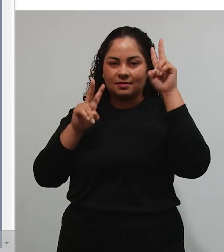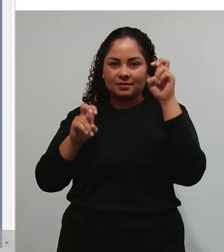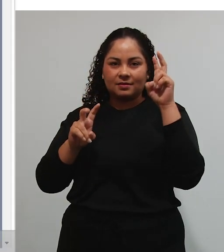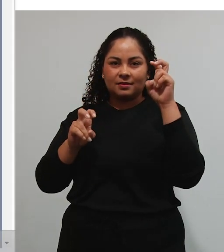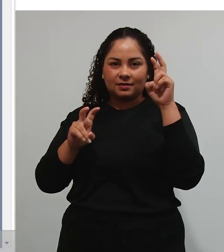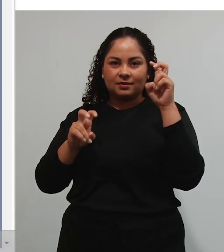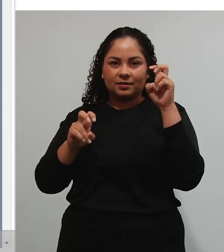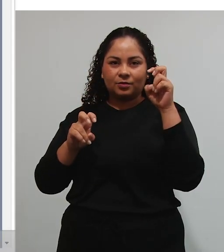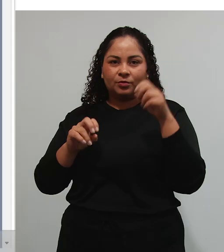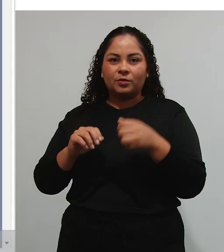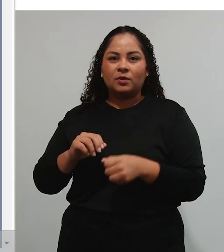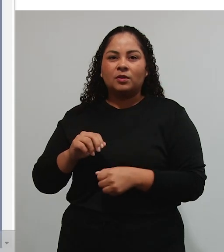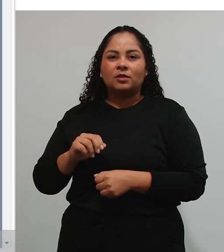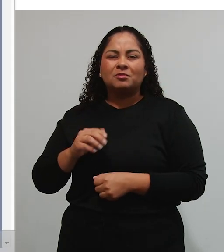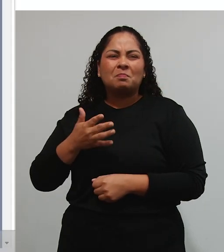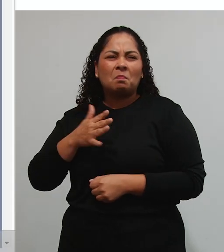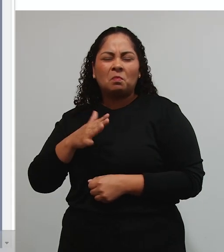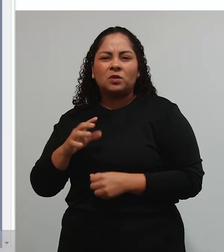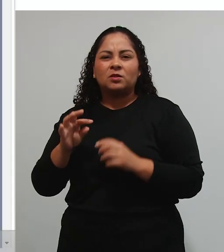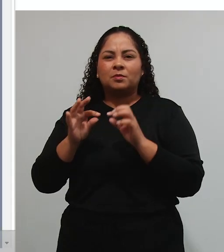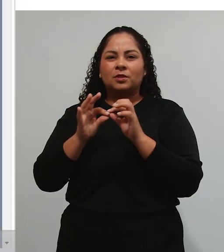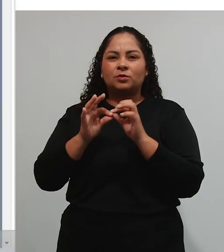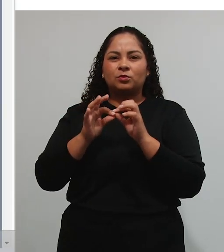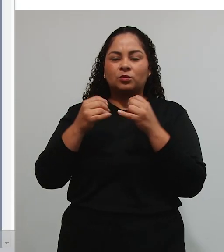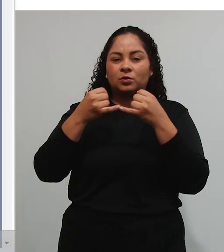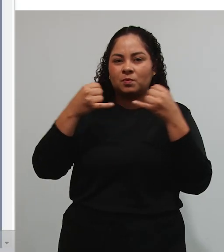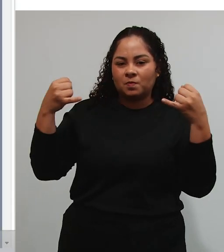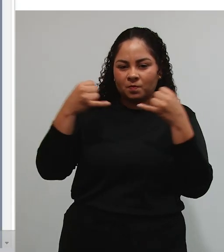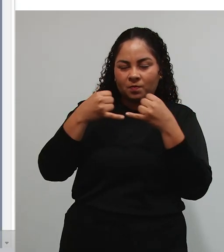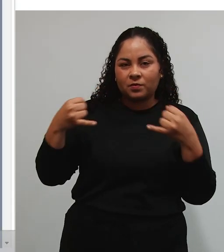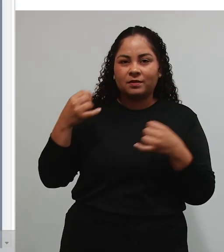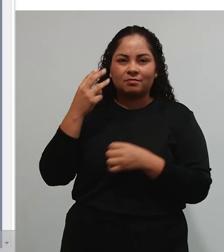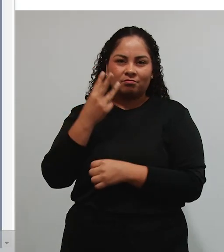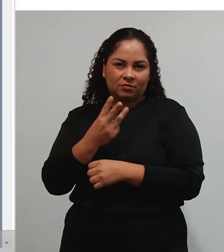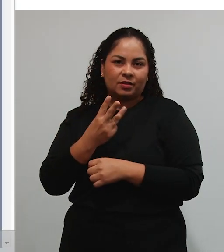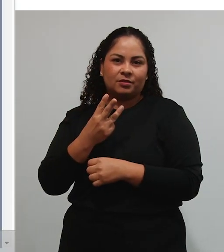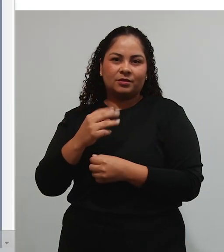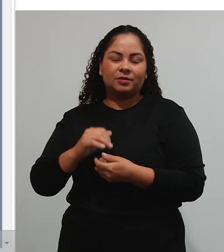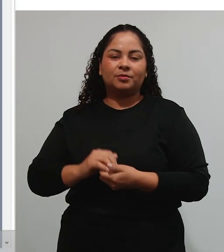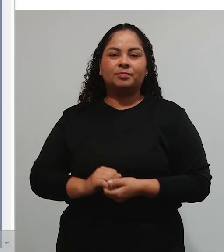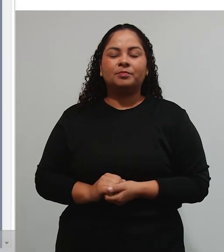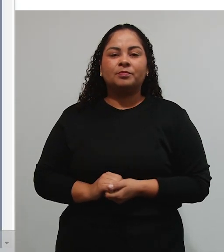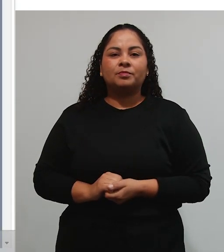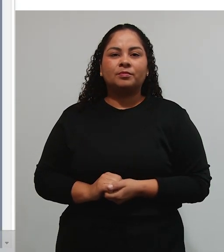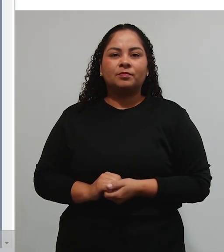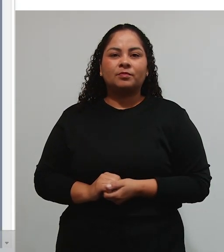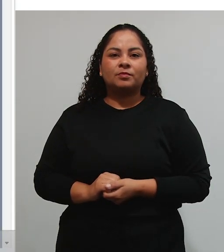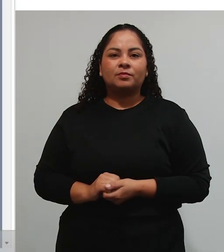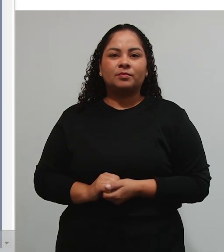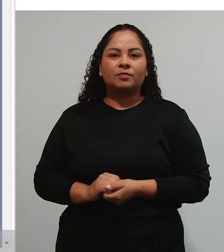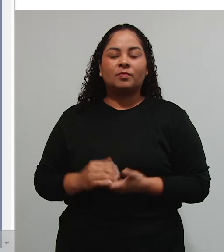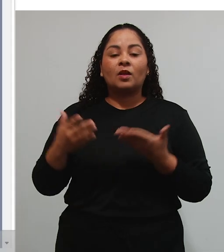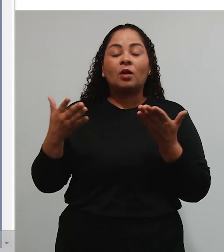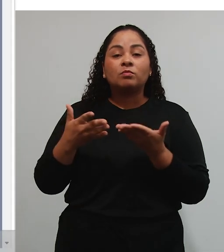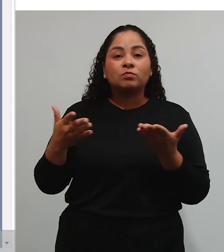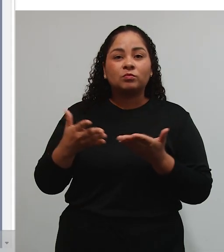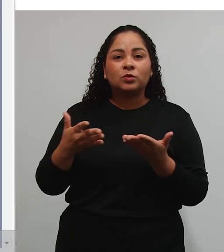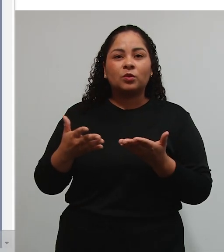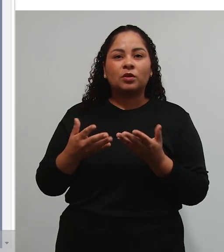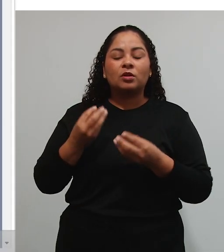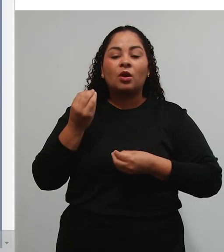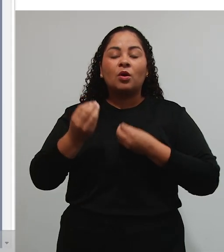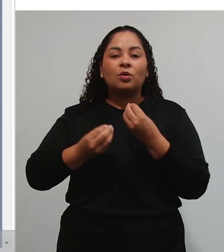aspas, autor, ano e página. Bom, para como fazer uma entrevista, o que você faz? Você acessa a